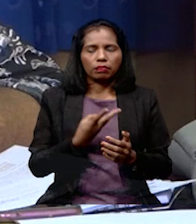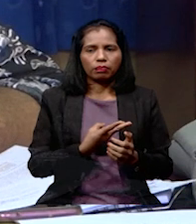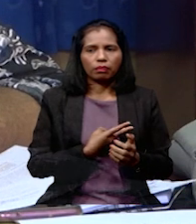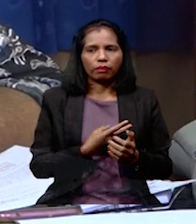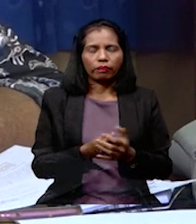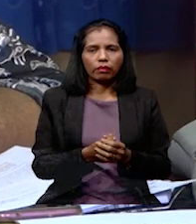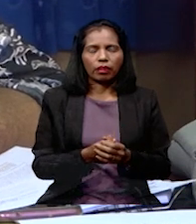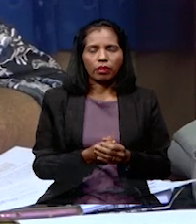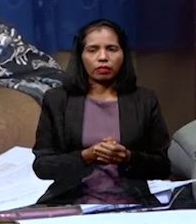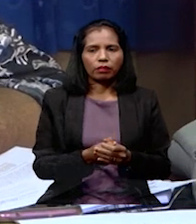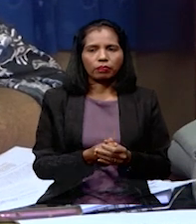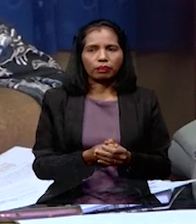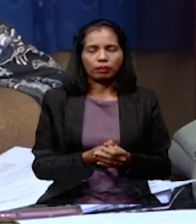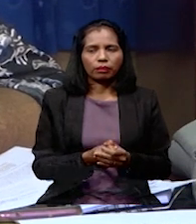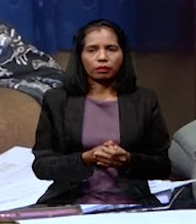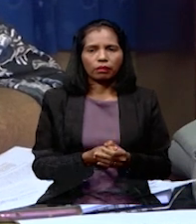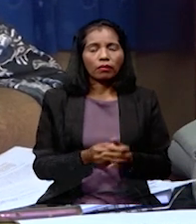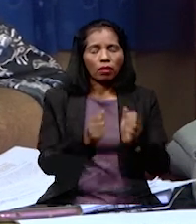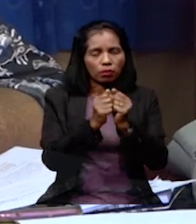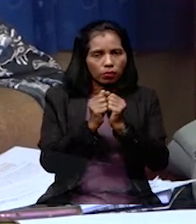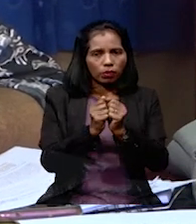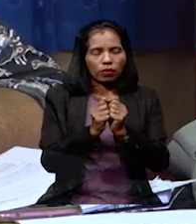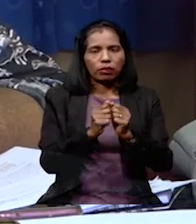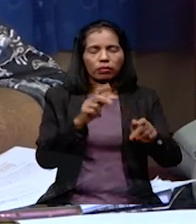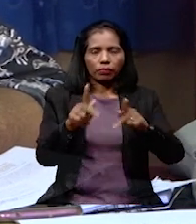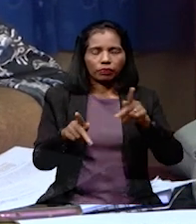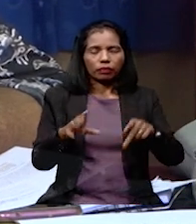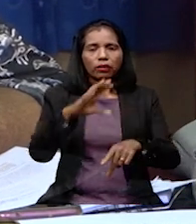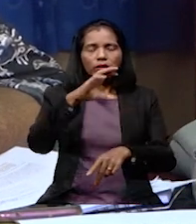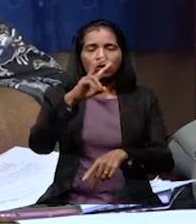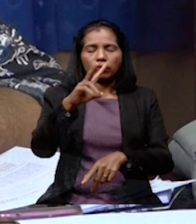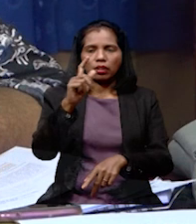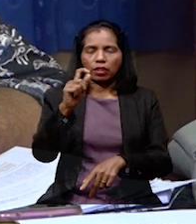PAM de Ili. Há muito como o CBTL,